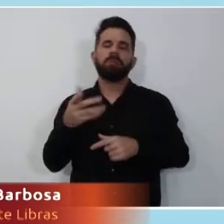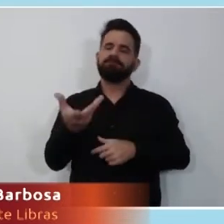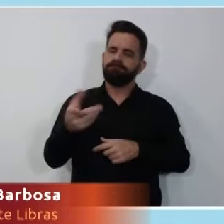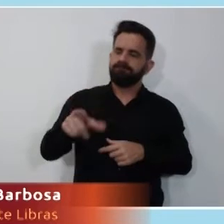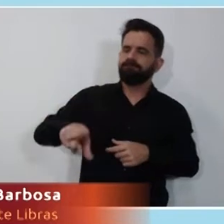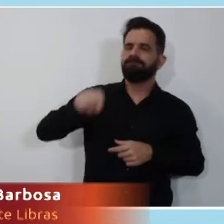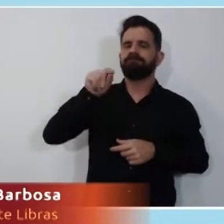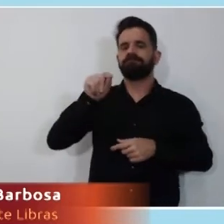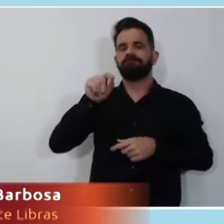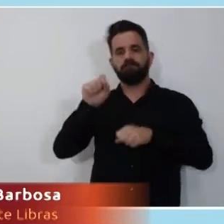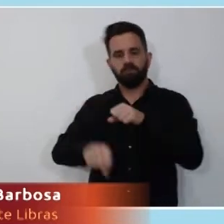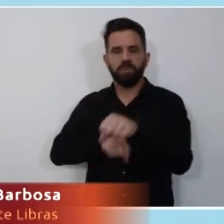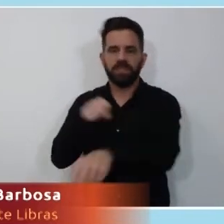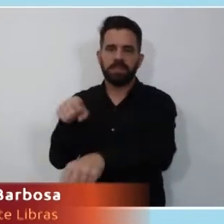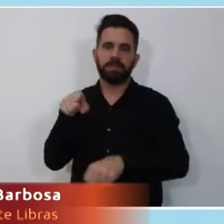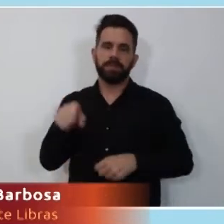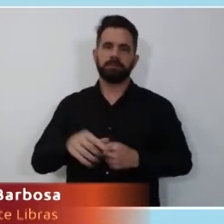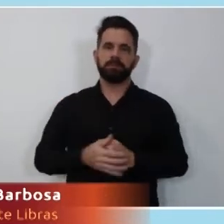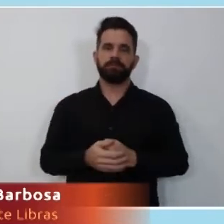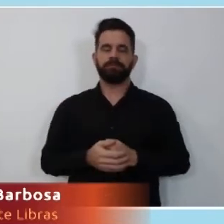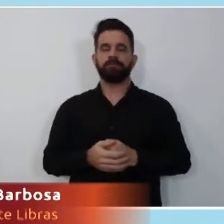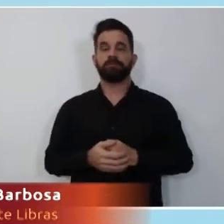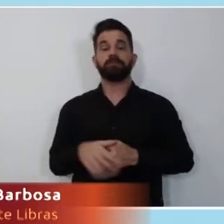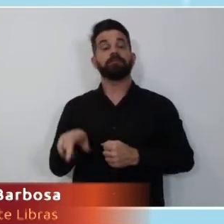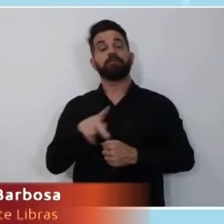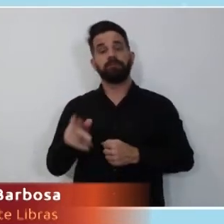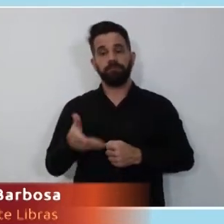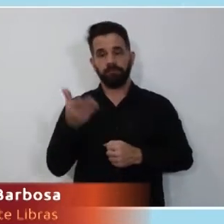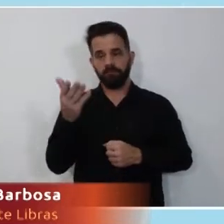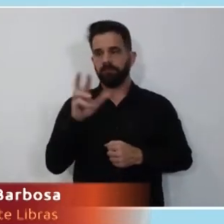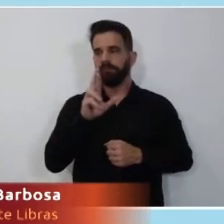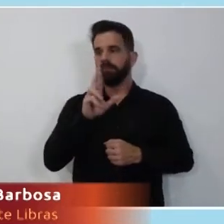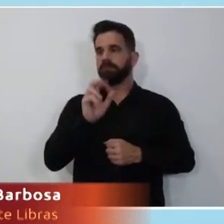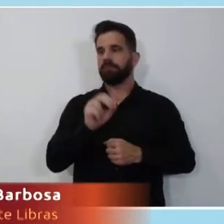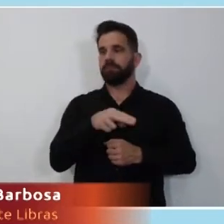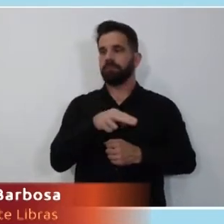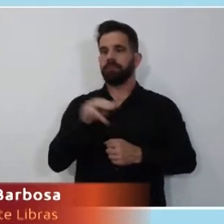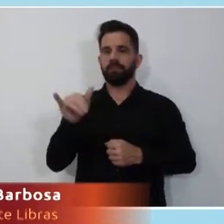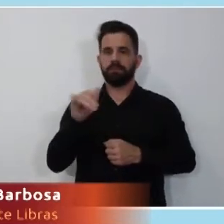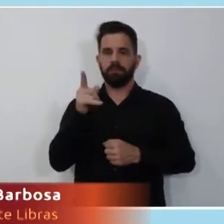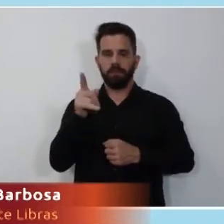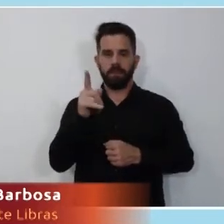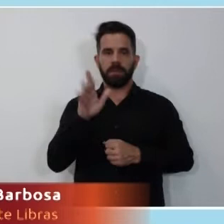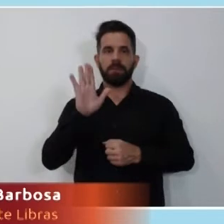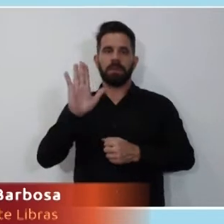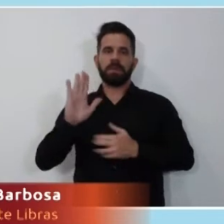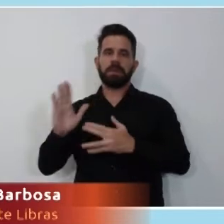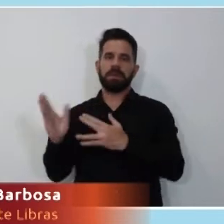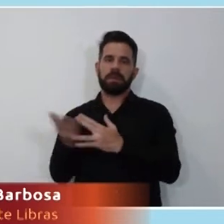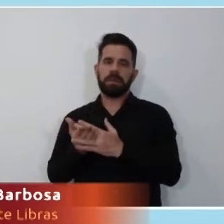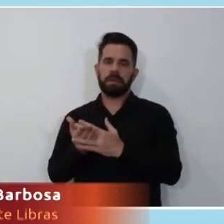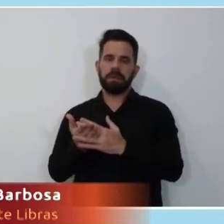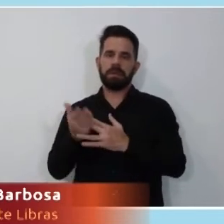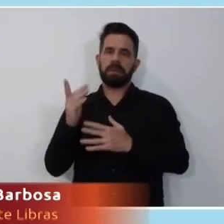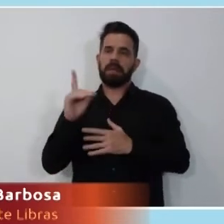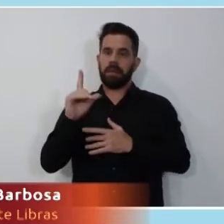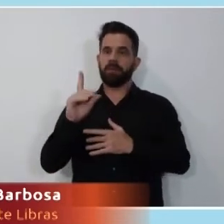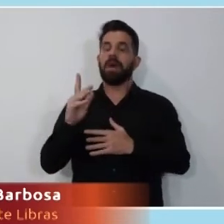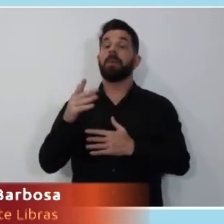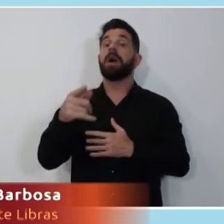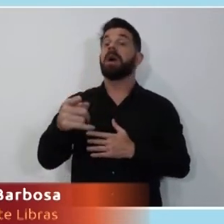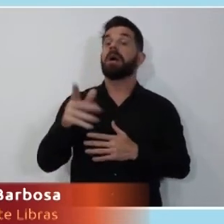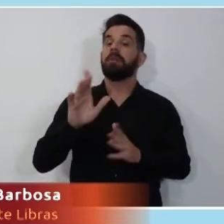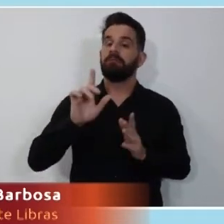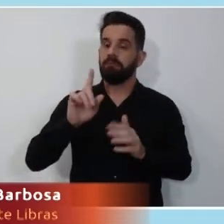distância. Vou passar a palavra para o professor Rony, antes da gente chamar o intervalo. Professor, o senhor até citou algumas